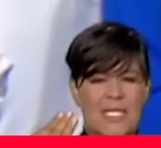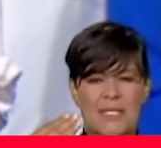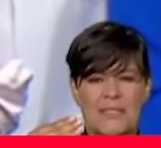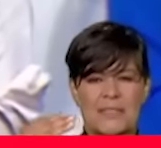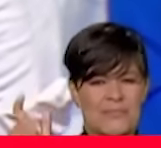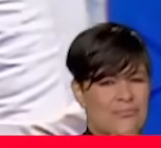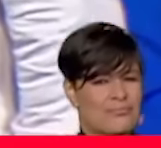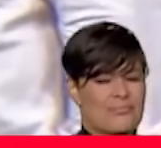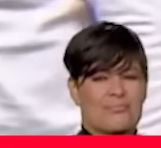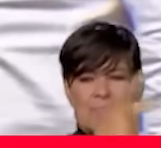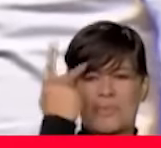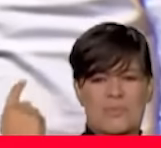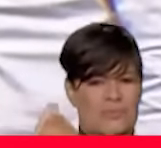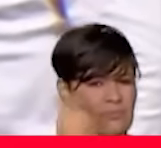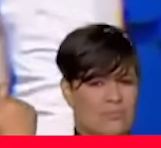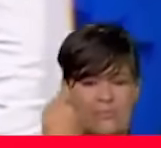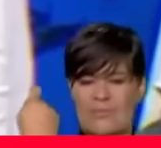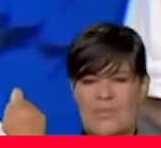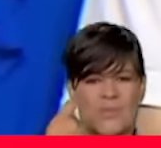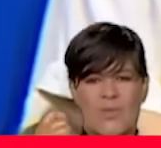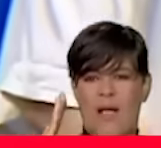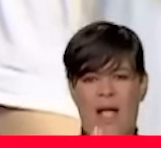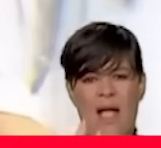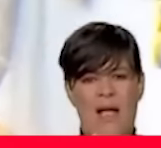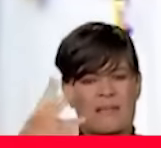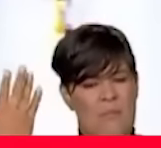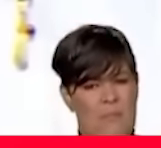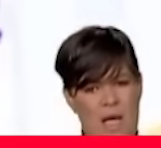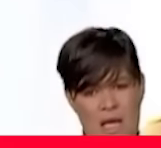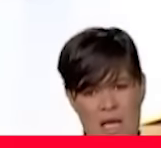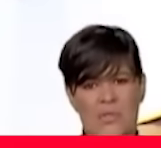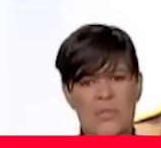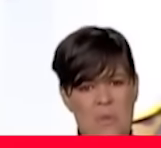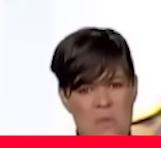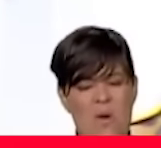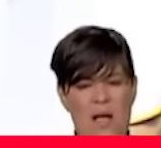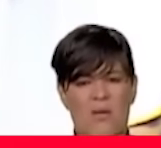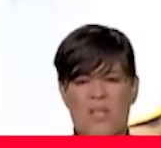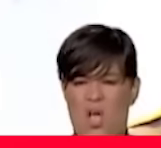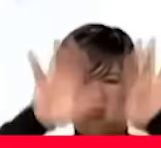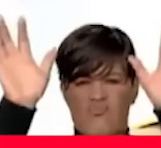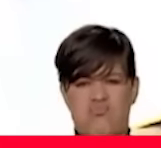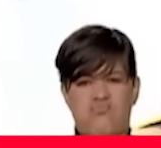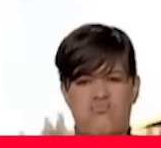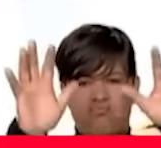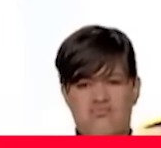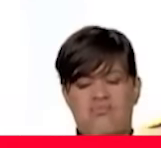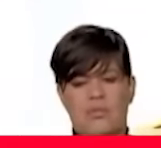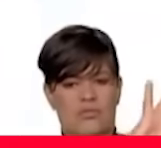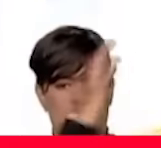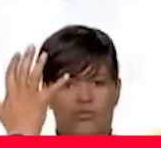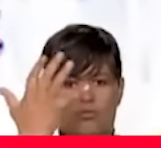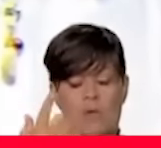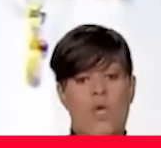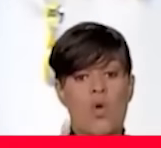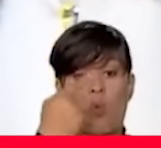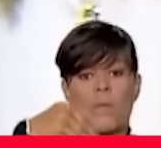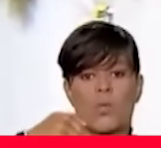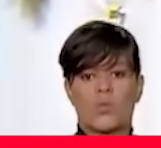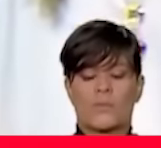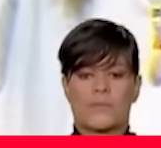gaúchos que estão fora das suas casas por conta de uma catástrofe ambiental. Um minuto de